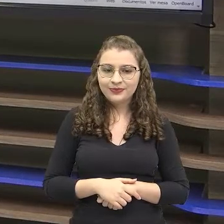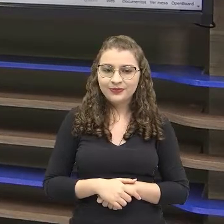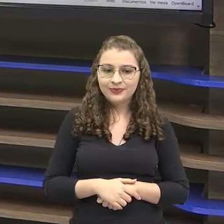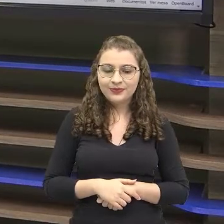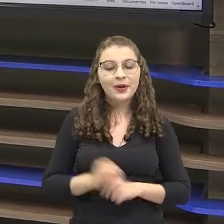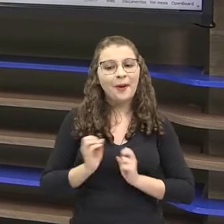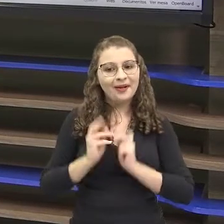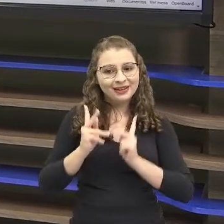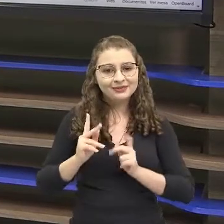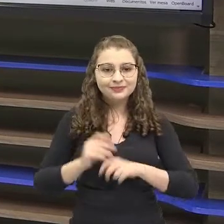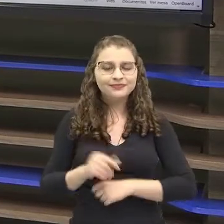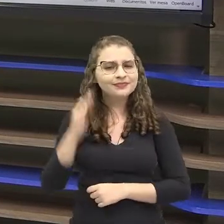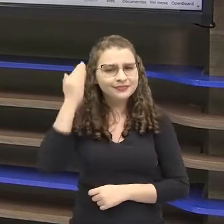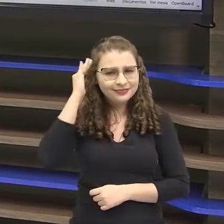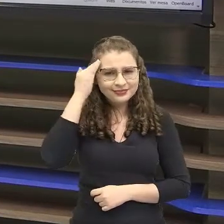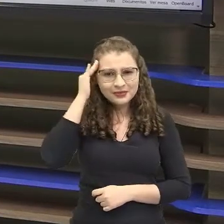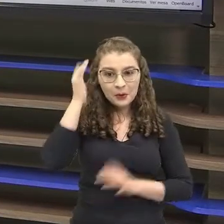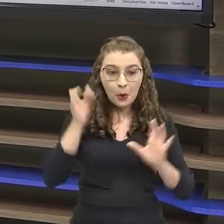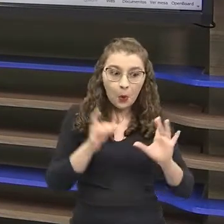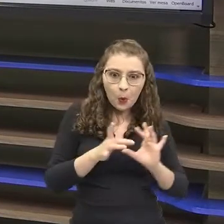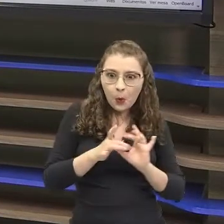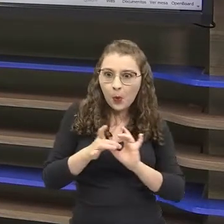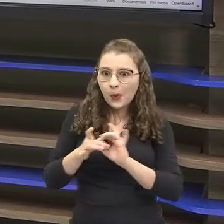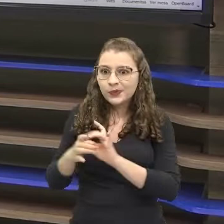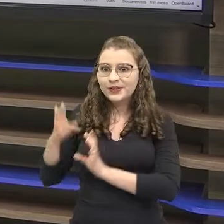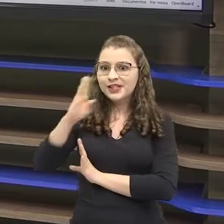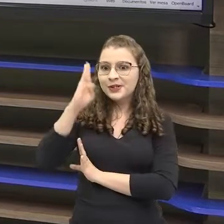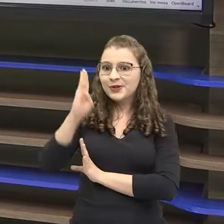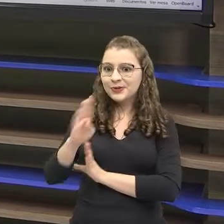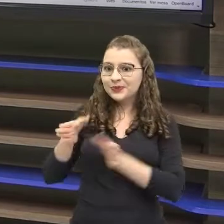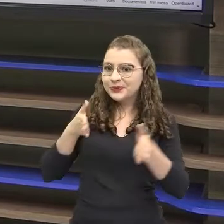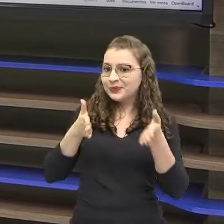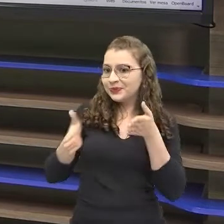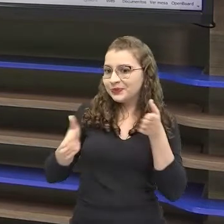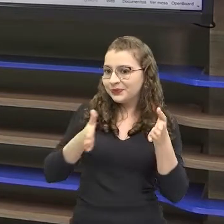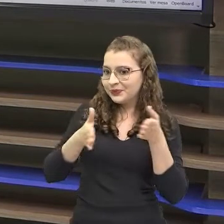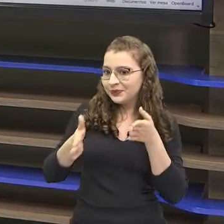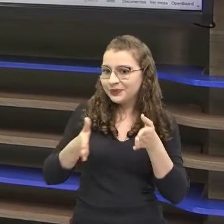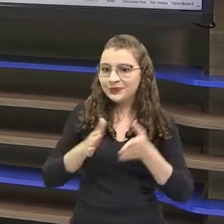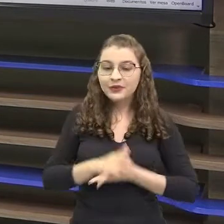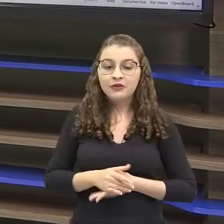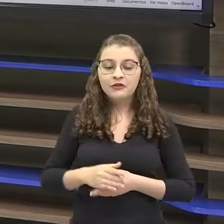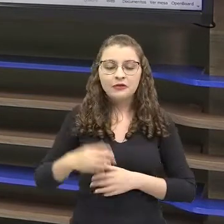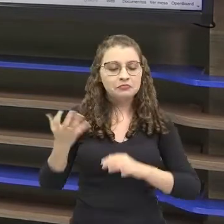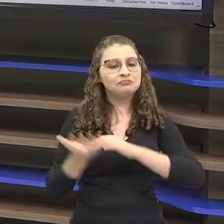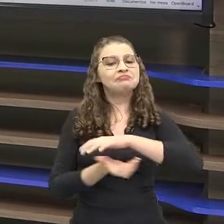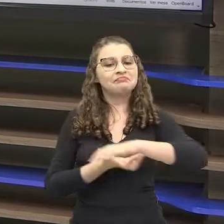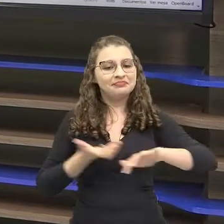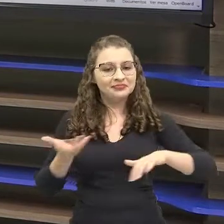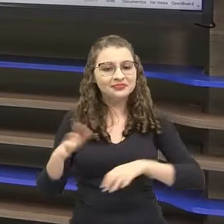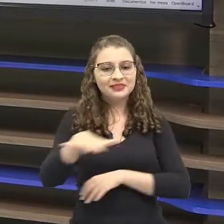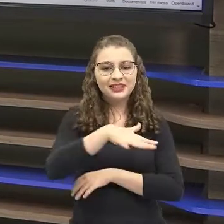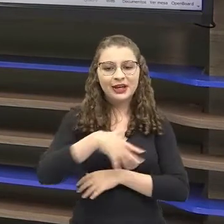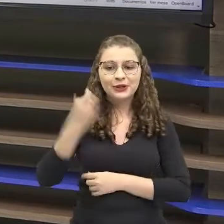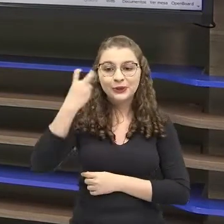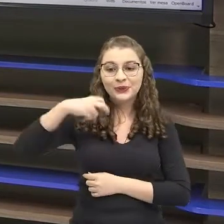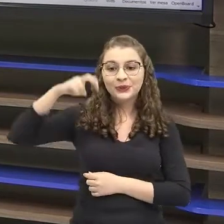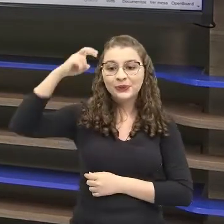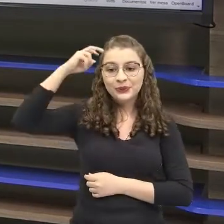Muito bem. Entenderam aí o contexto? Todo esse contexto aí vai haver essa revolução na